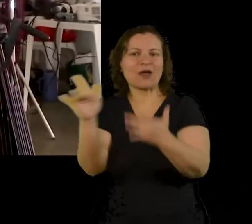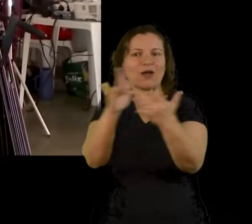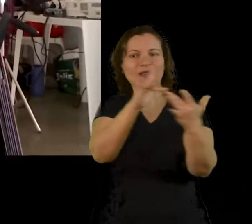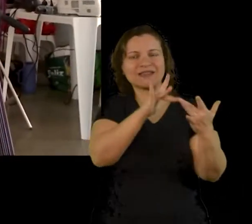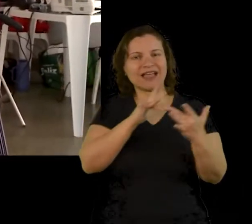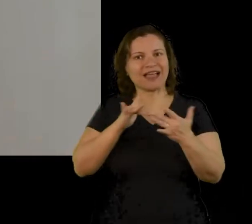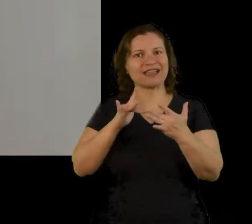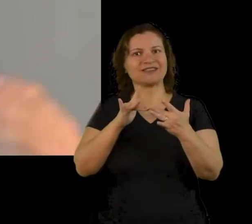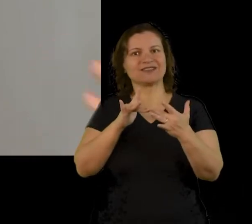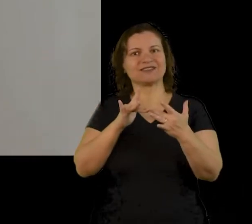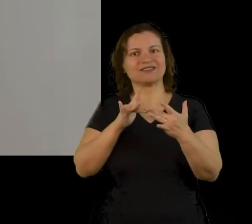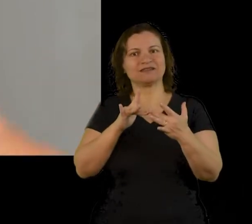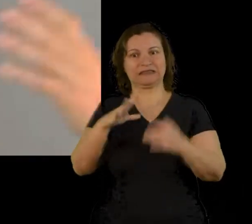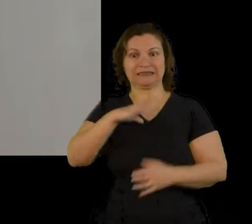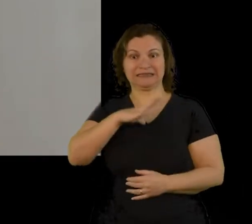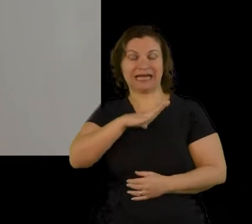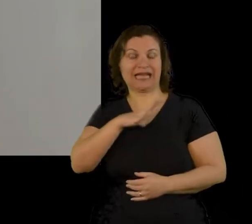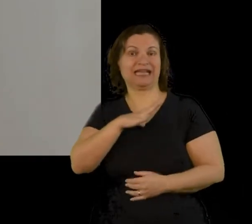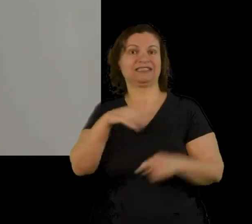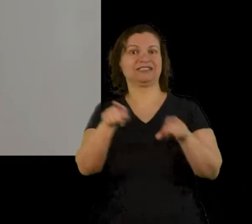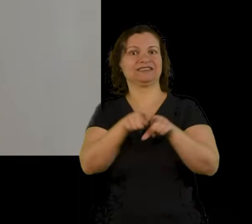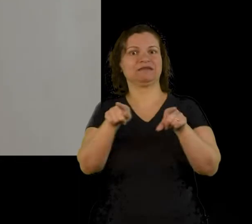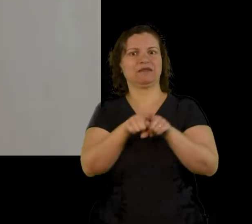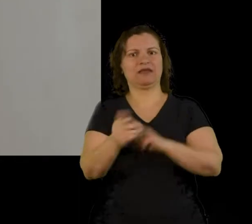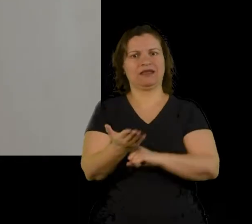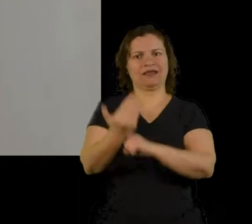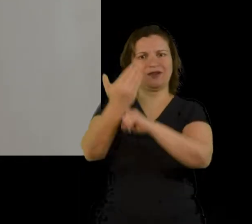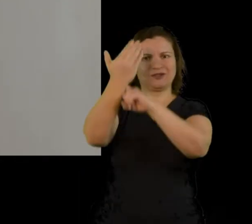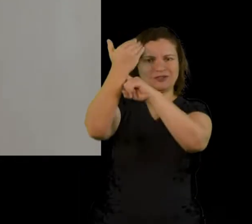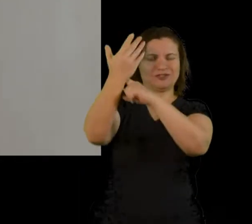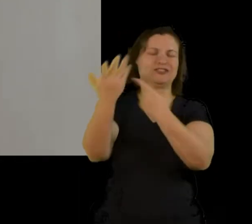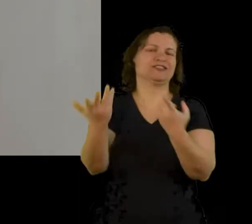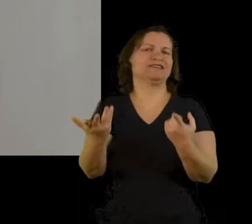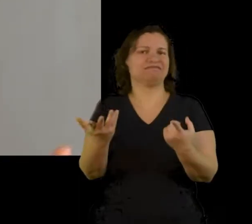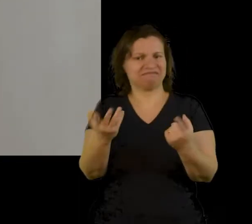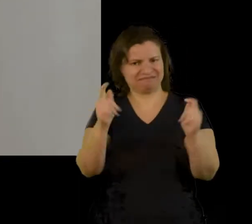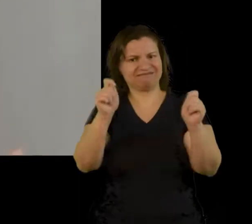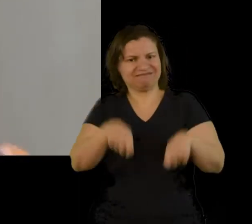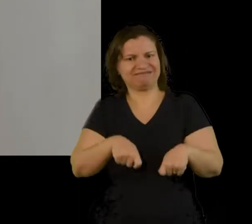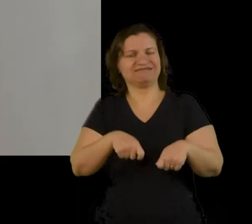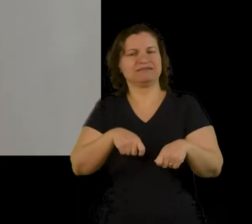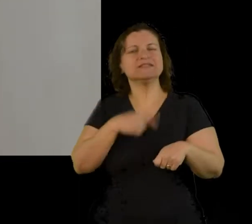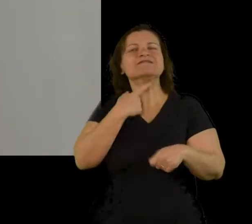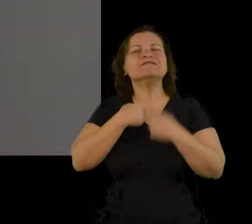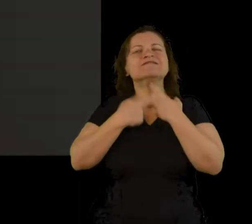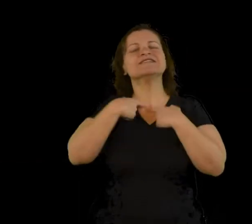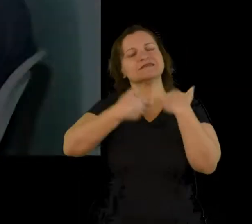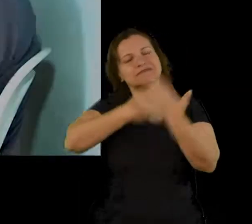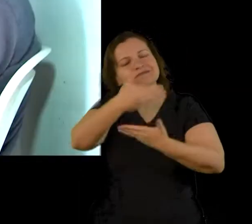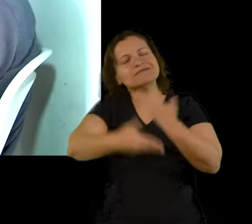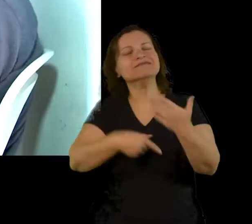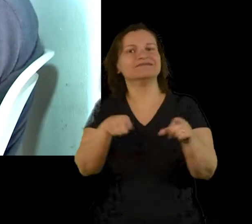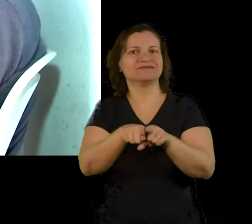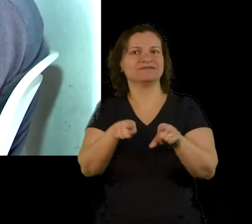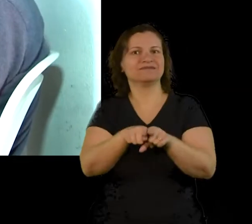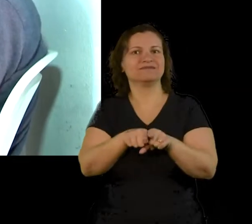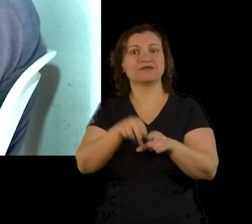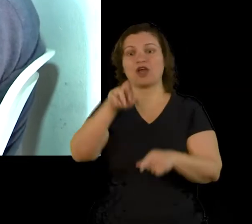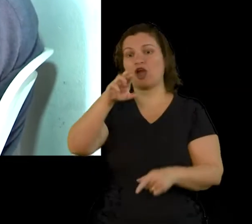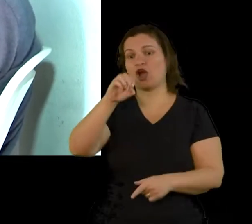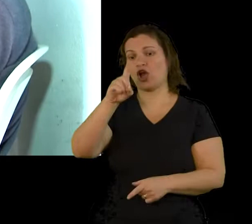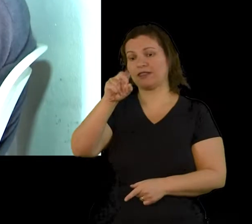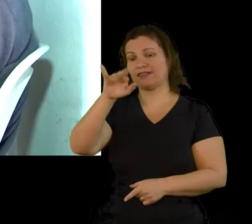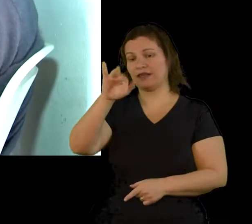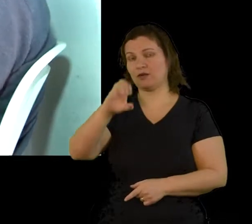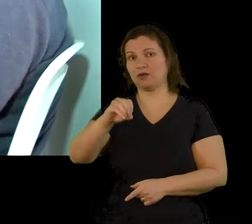né, com a cidade, com as tecnologias, vão ansiando e vão desejando, né? Rodrigo e Edu